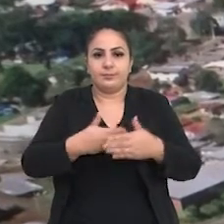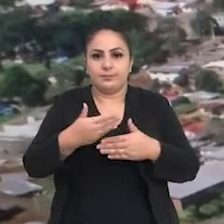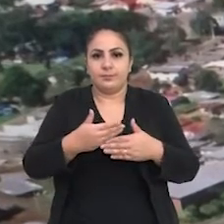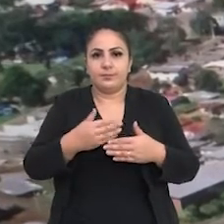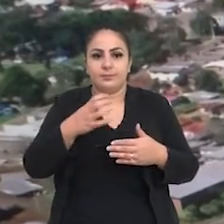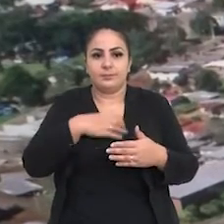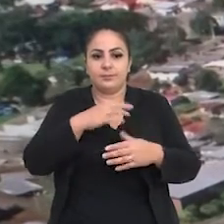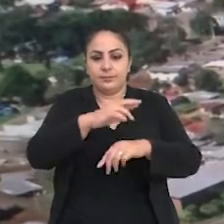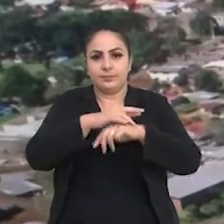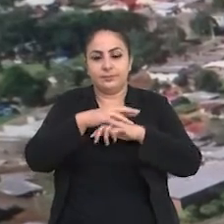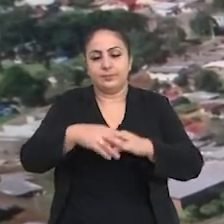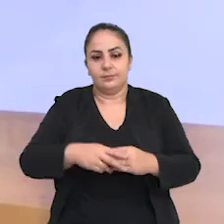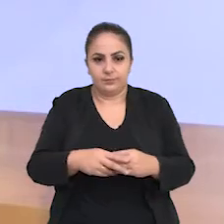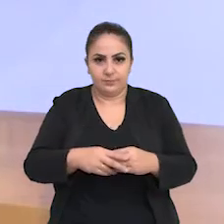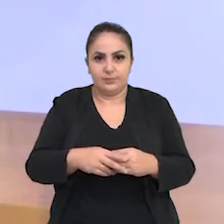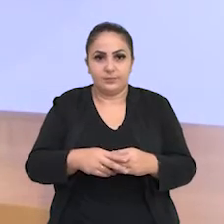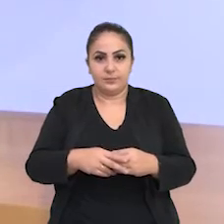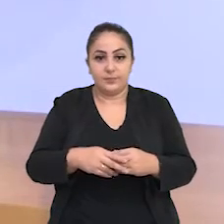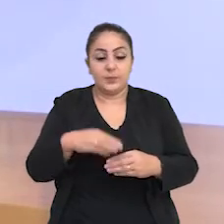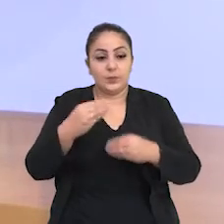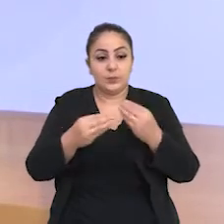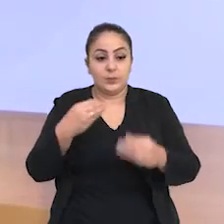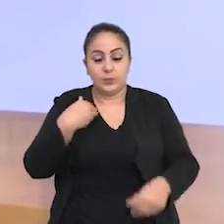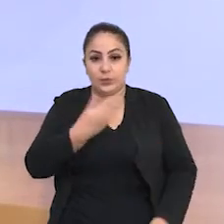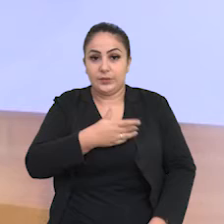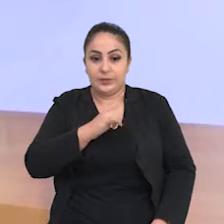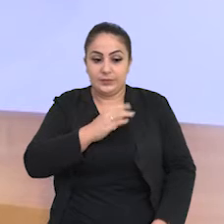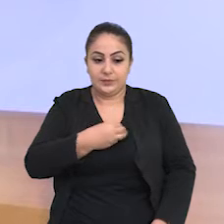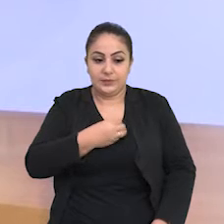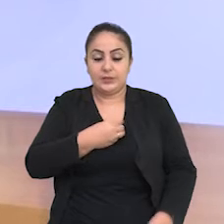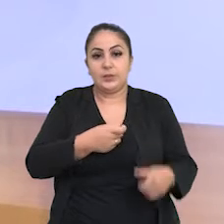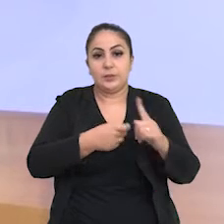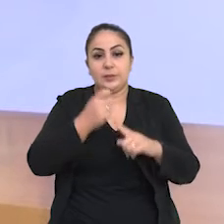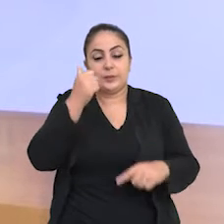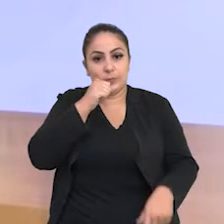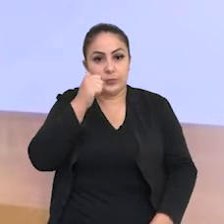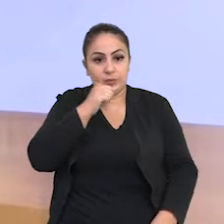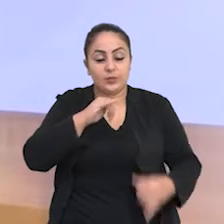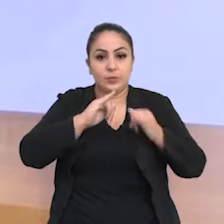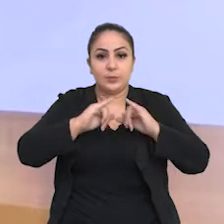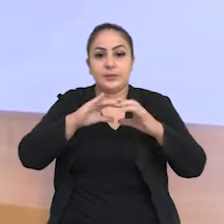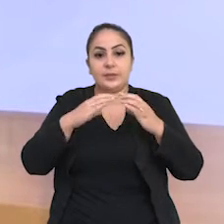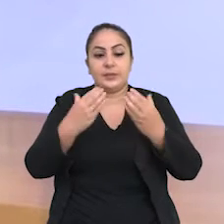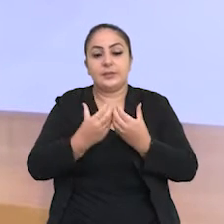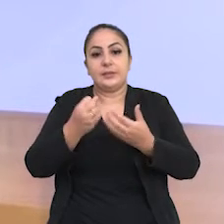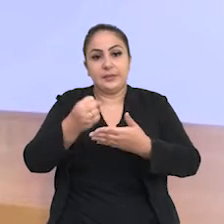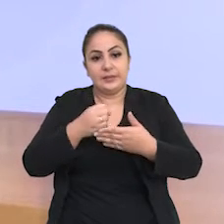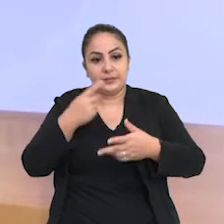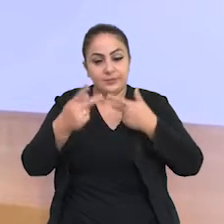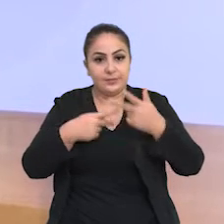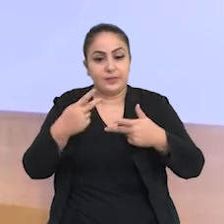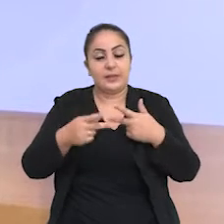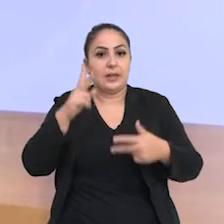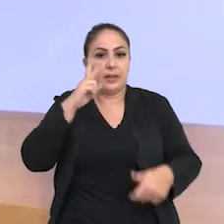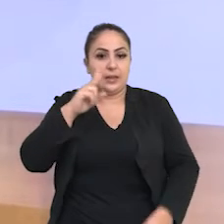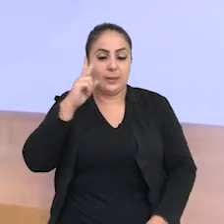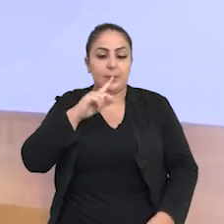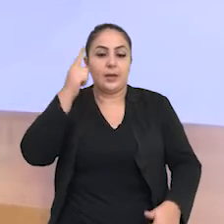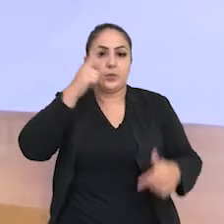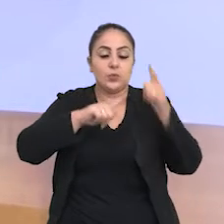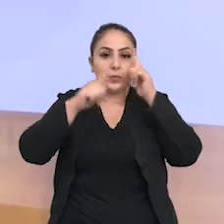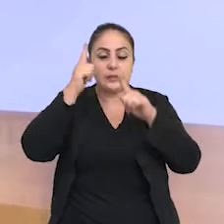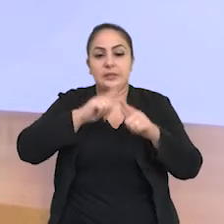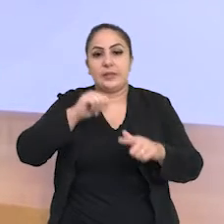atendida pelos meios de segurança. E como estamos no mês da mulher, O Jornal da Câmara traz depoimentos que lembram